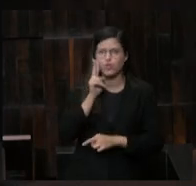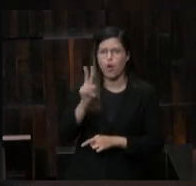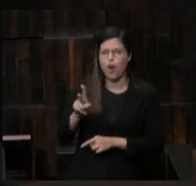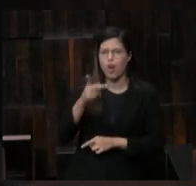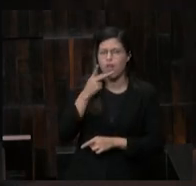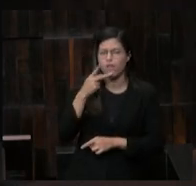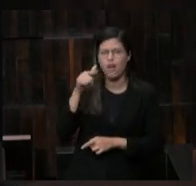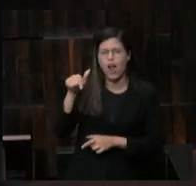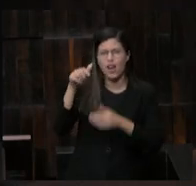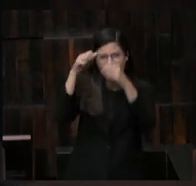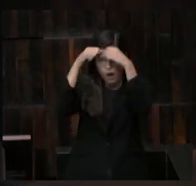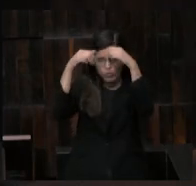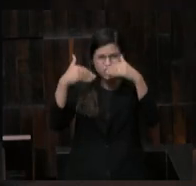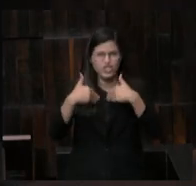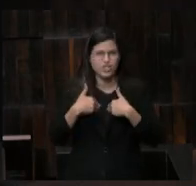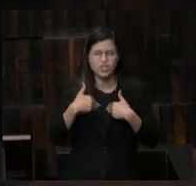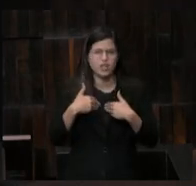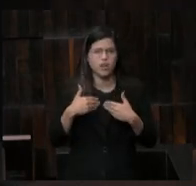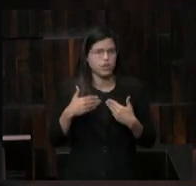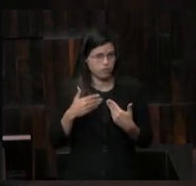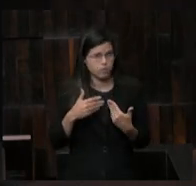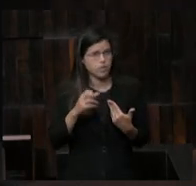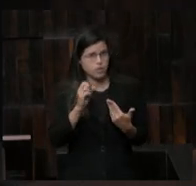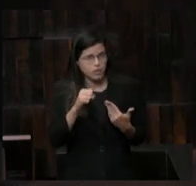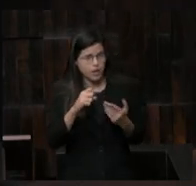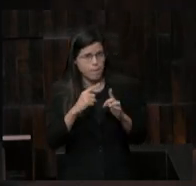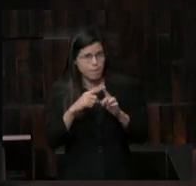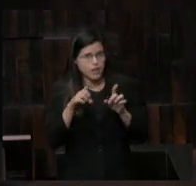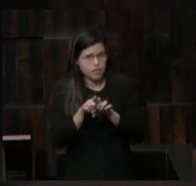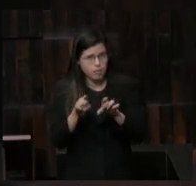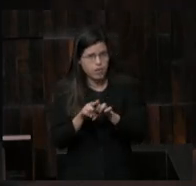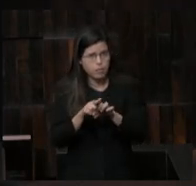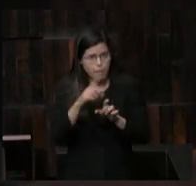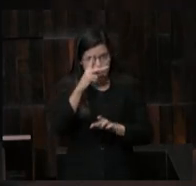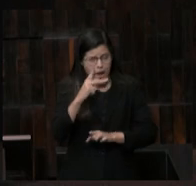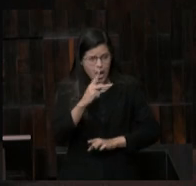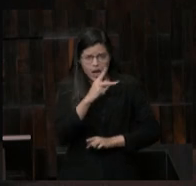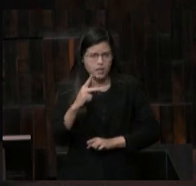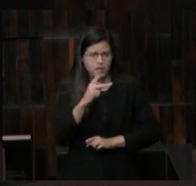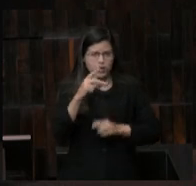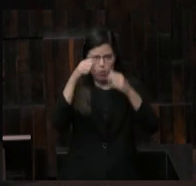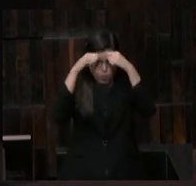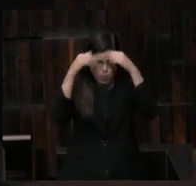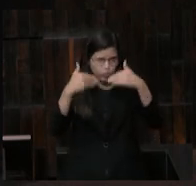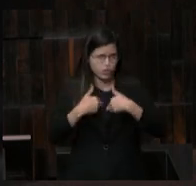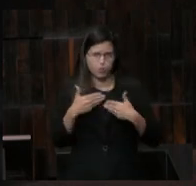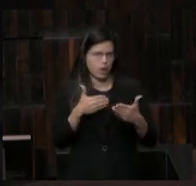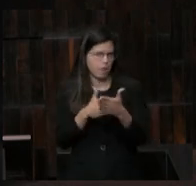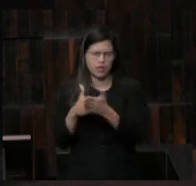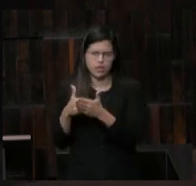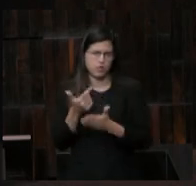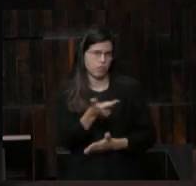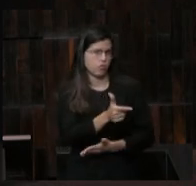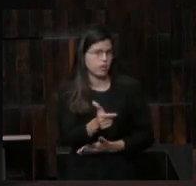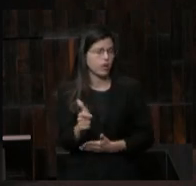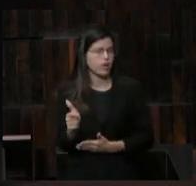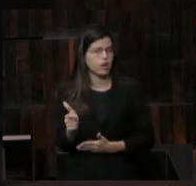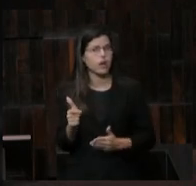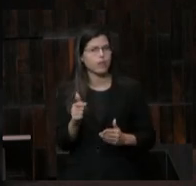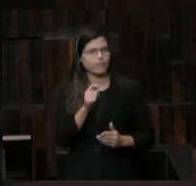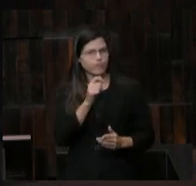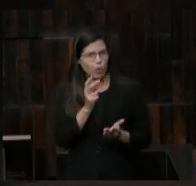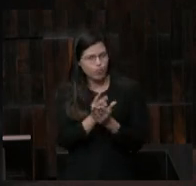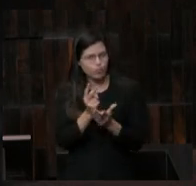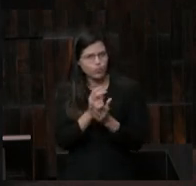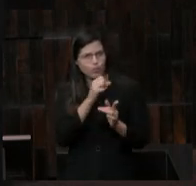eu sou o Padre Alex, sim, eu sou autista, mas isso não me limita. Então, há ainda na sociedade um